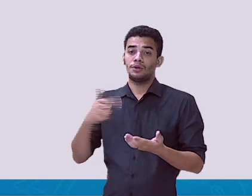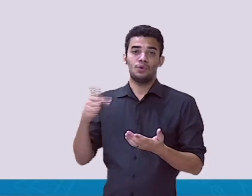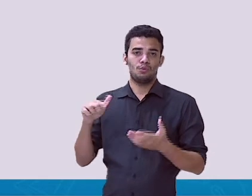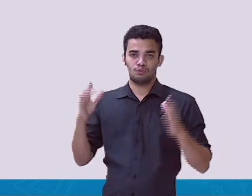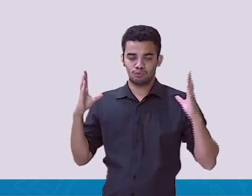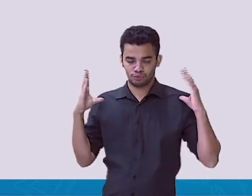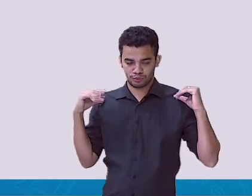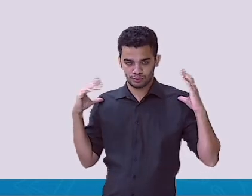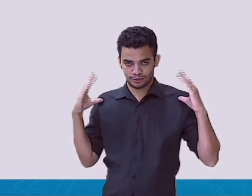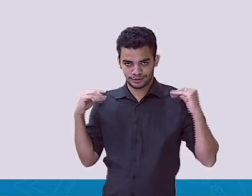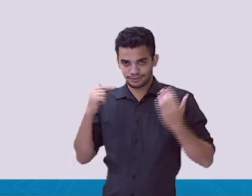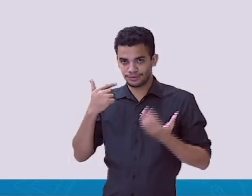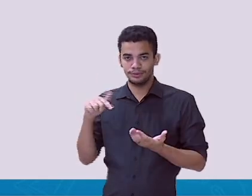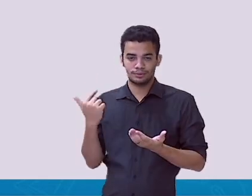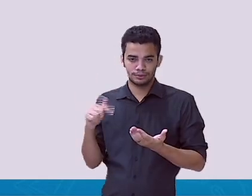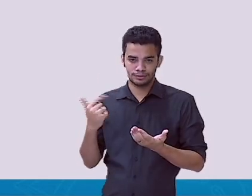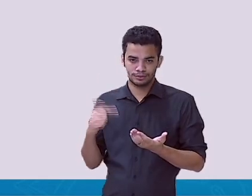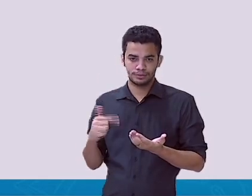têm asas,